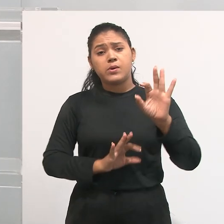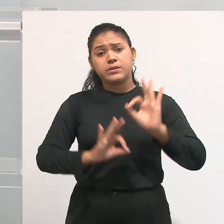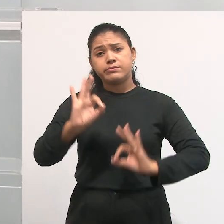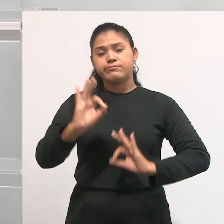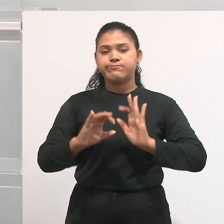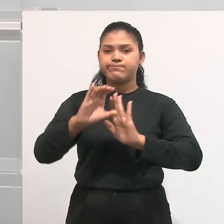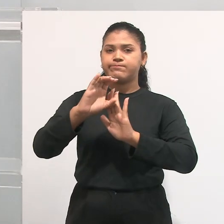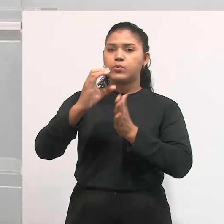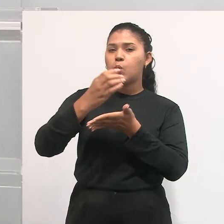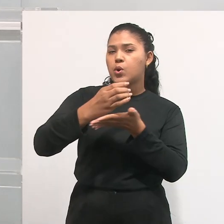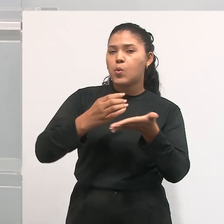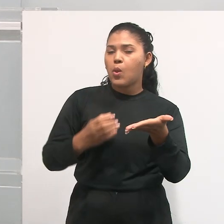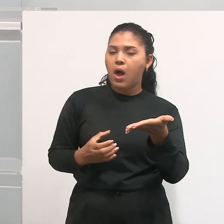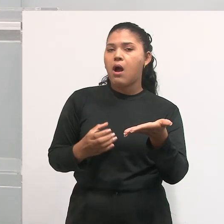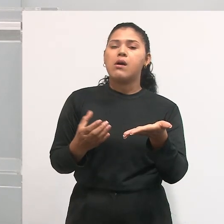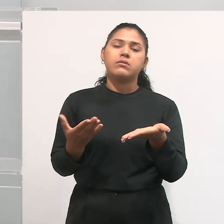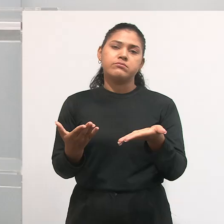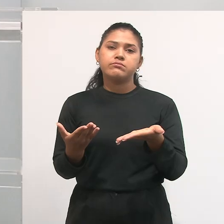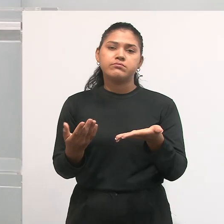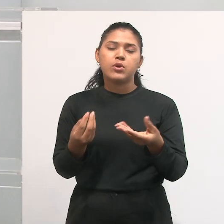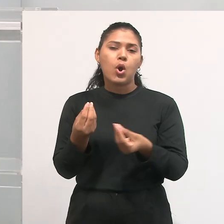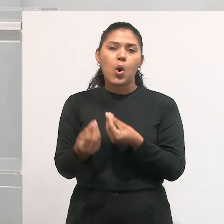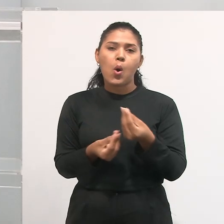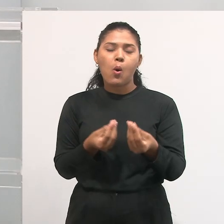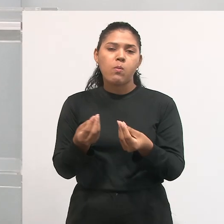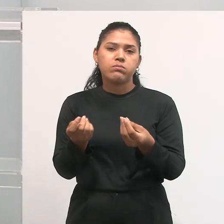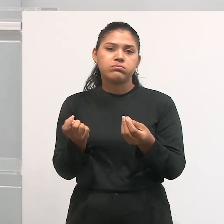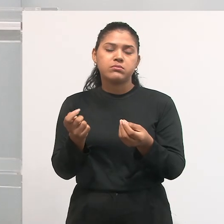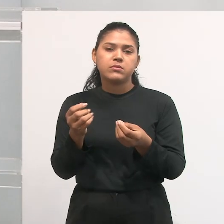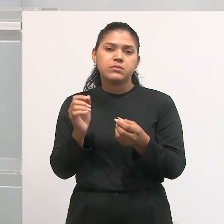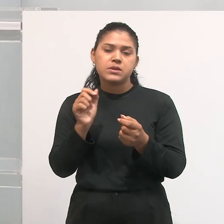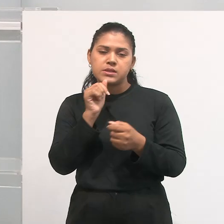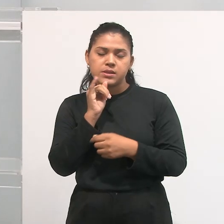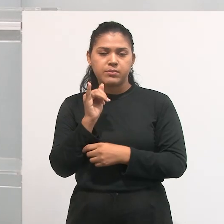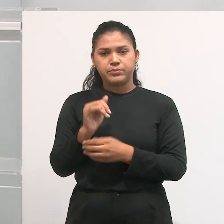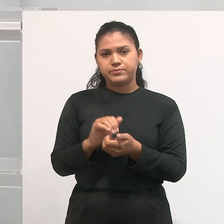é alterada por essa perspectiva. Então, ao invés de você ter